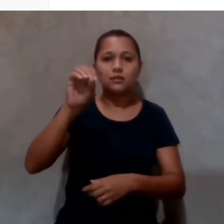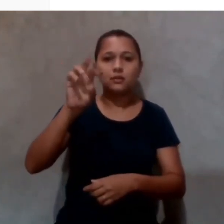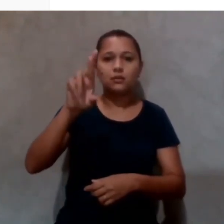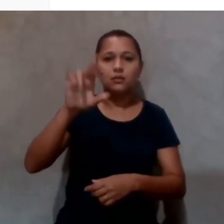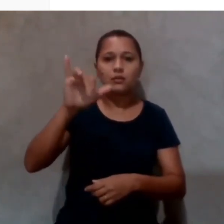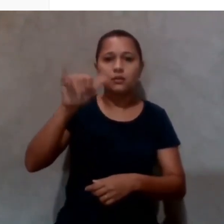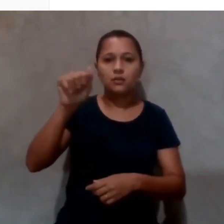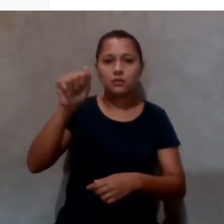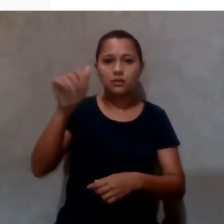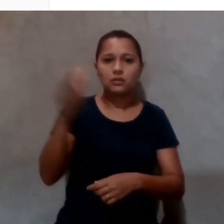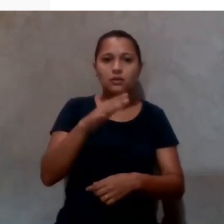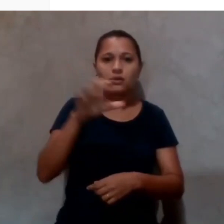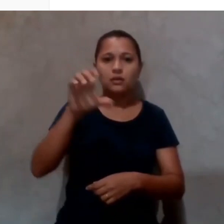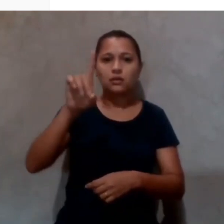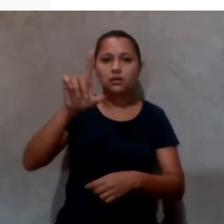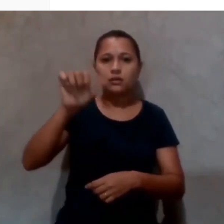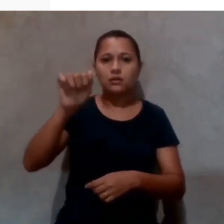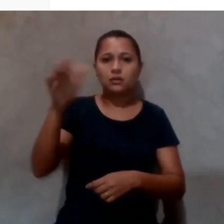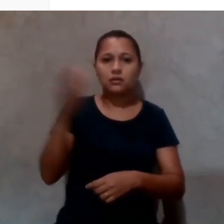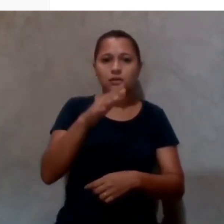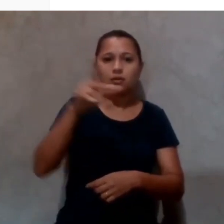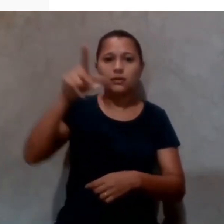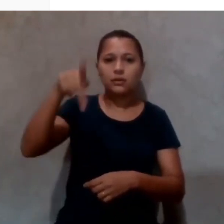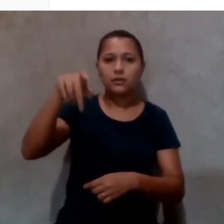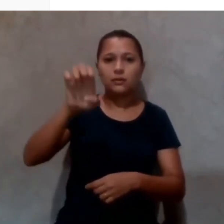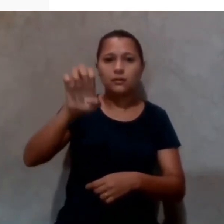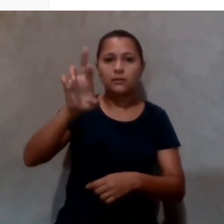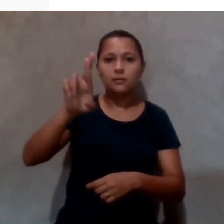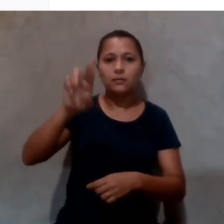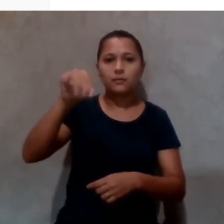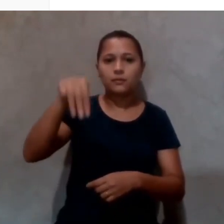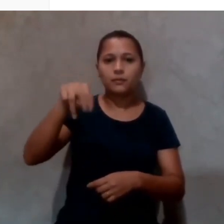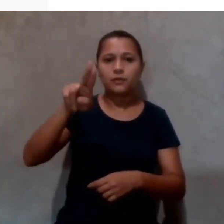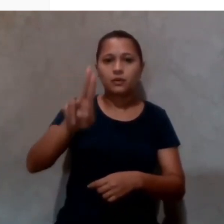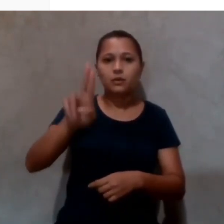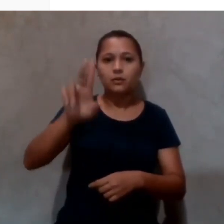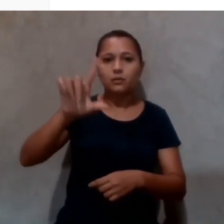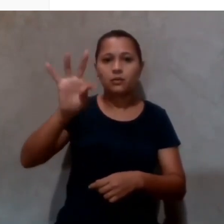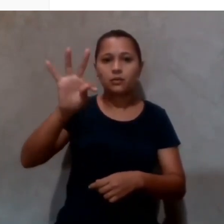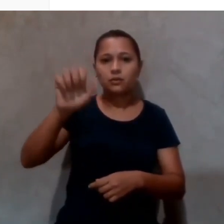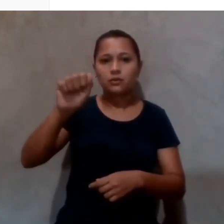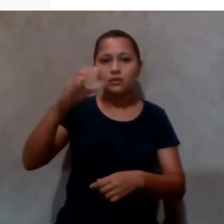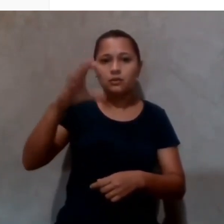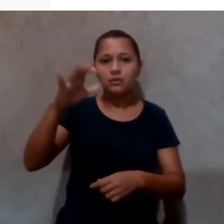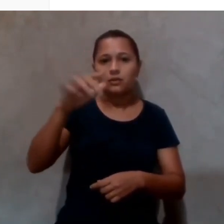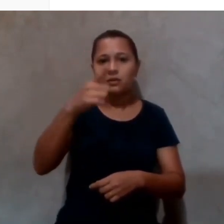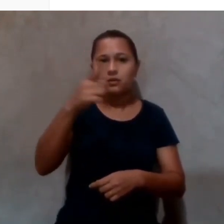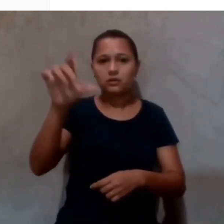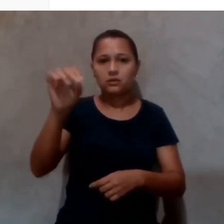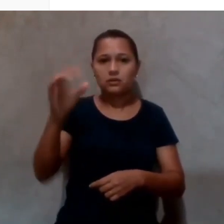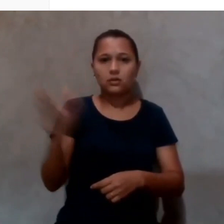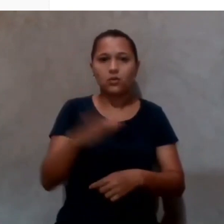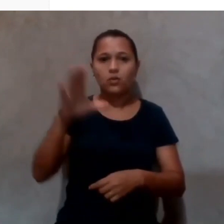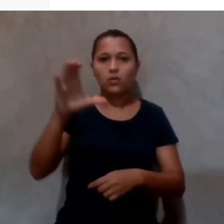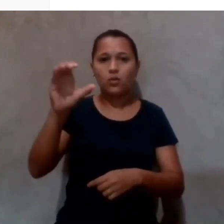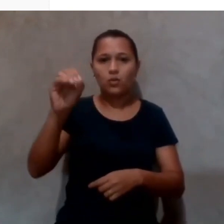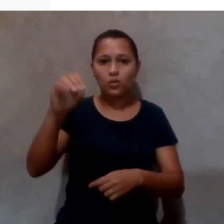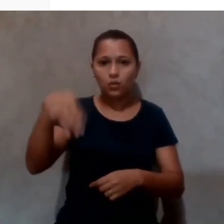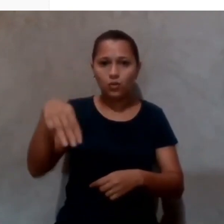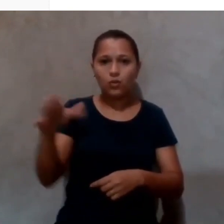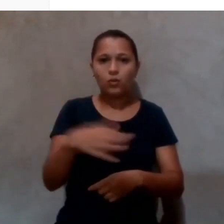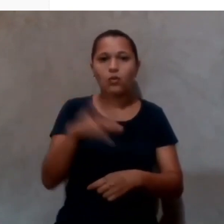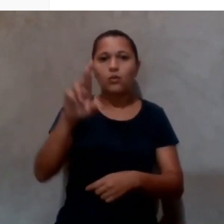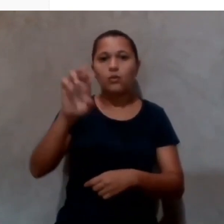que o número de maneiras diferentes de distribuir n elementos em n posições, sendo alfa maneiras de um tipo